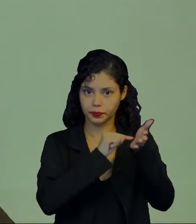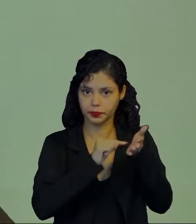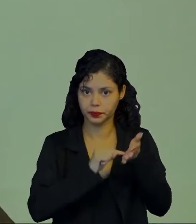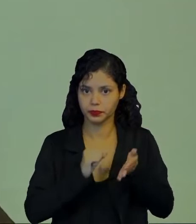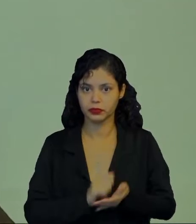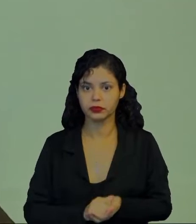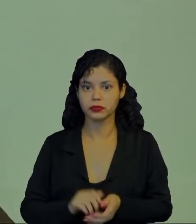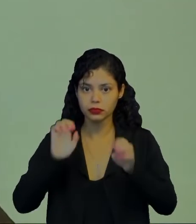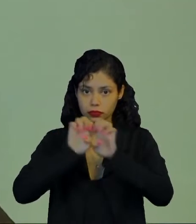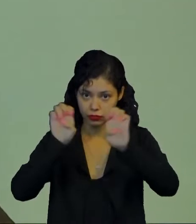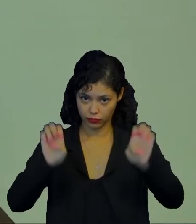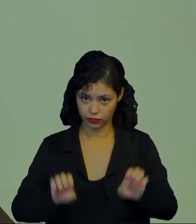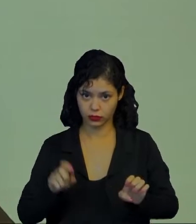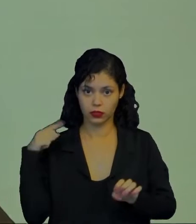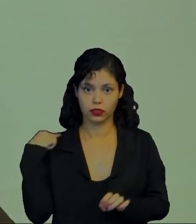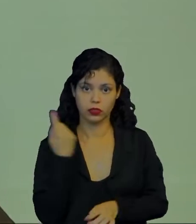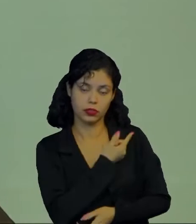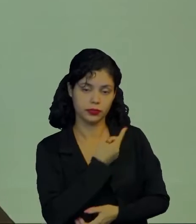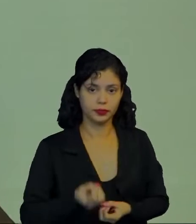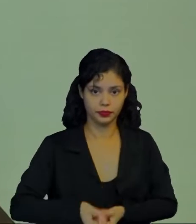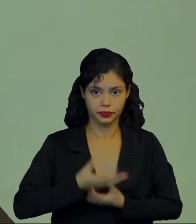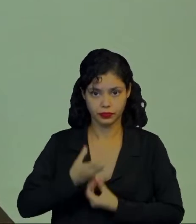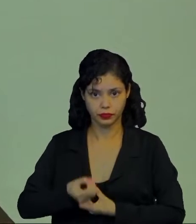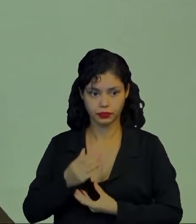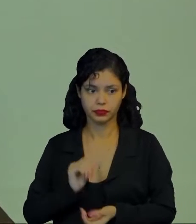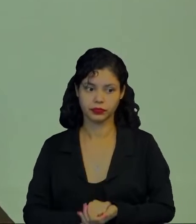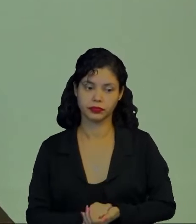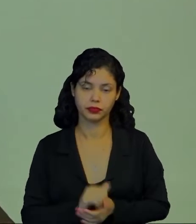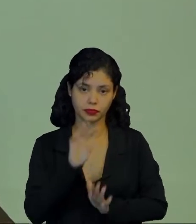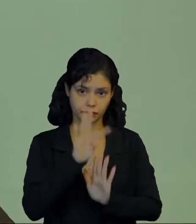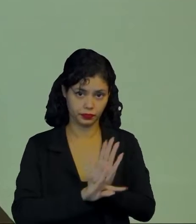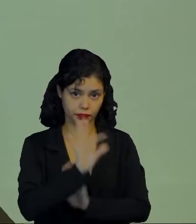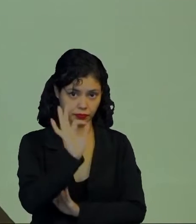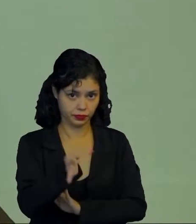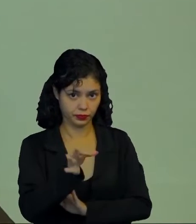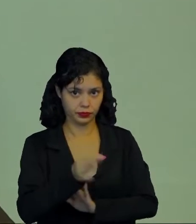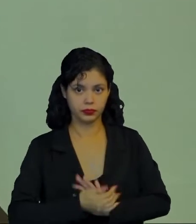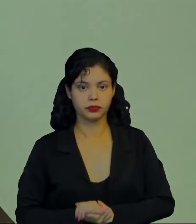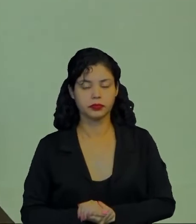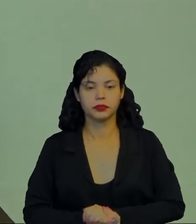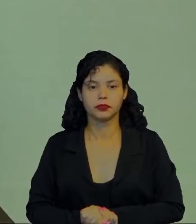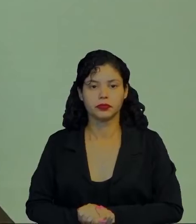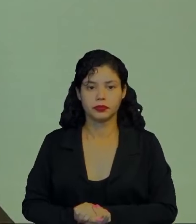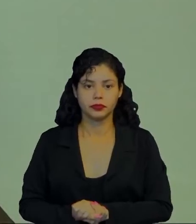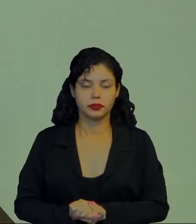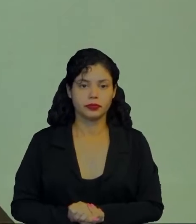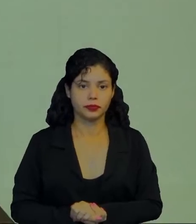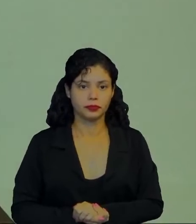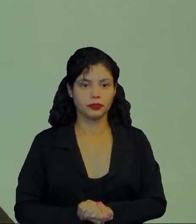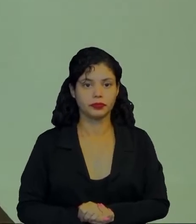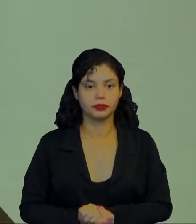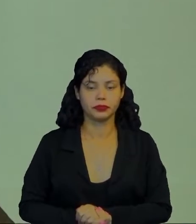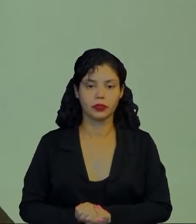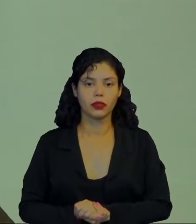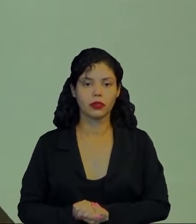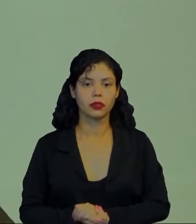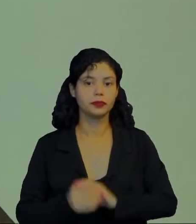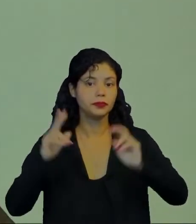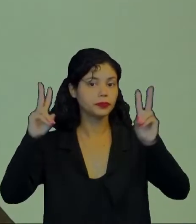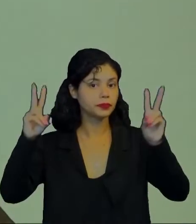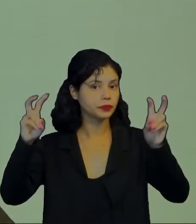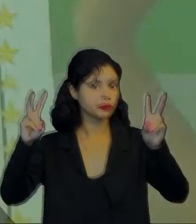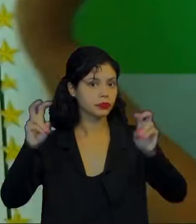a estrutura do nosso poema, do nosso texto, certo? Vamos começar pelo